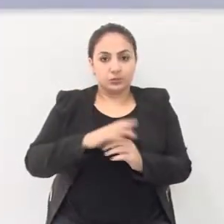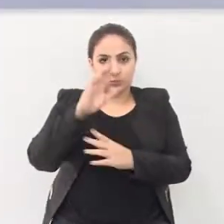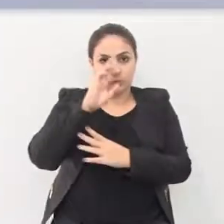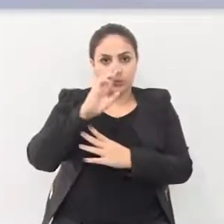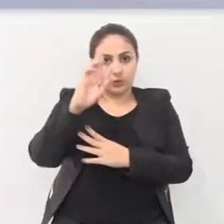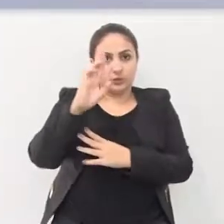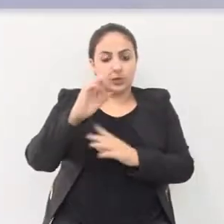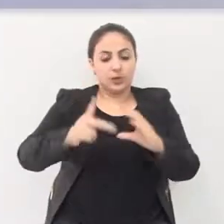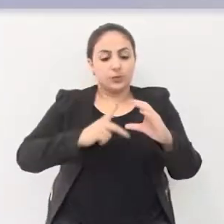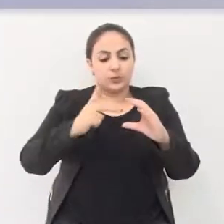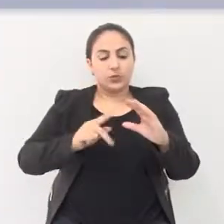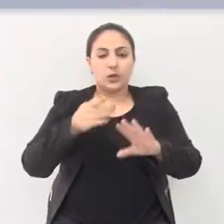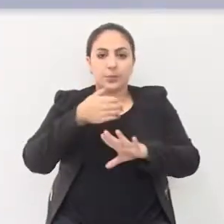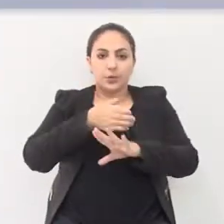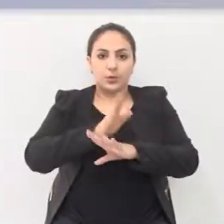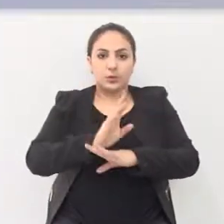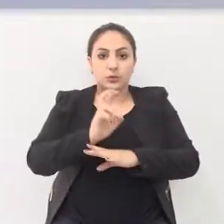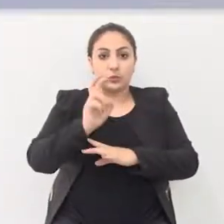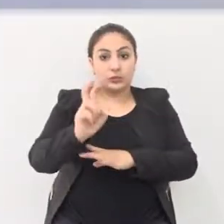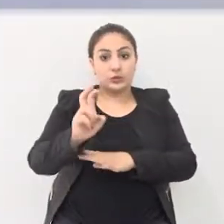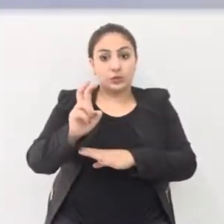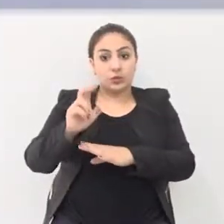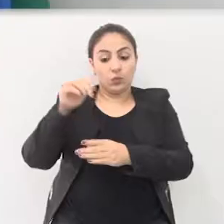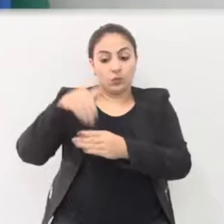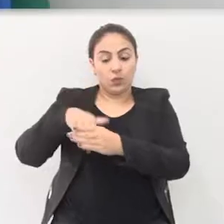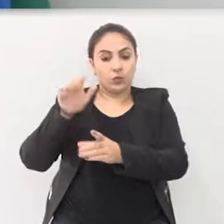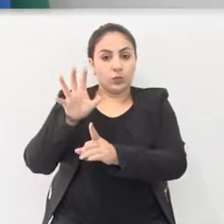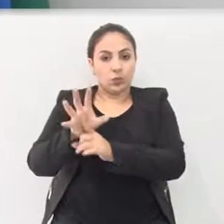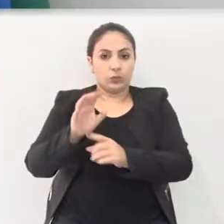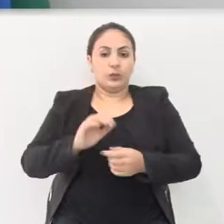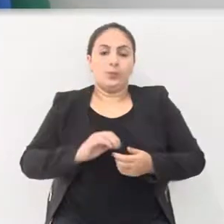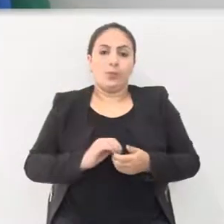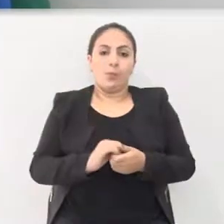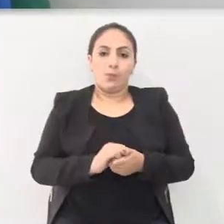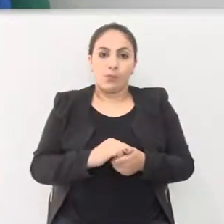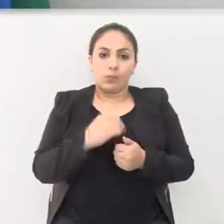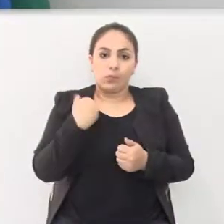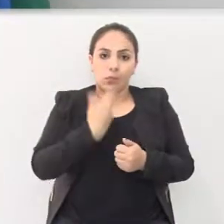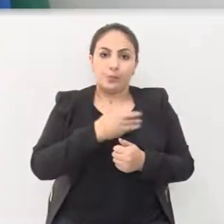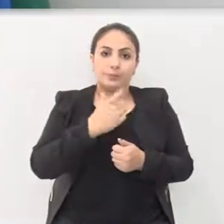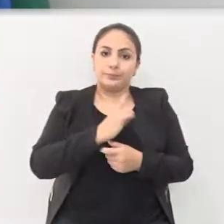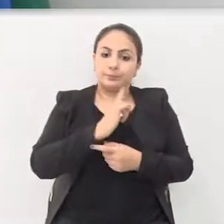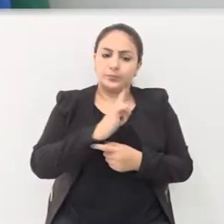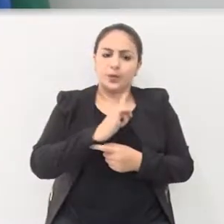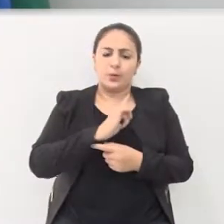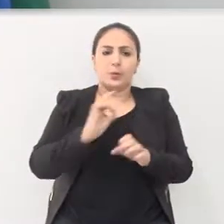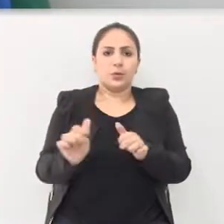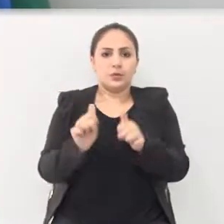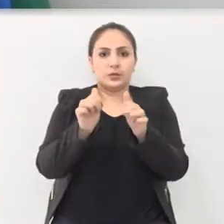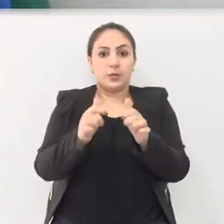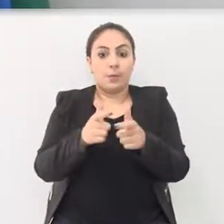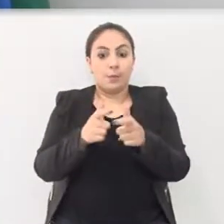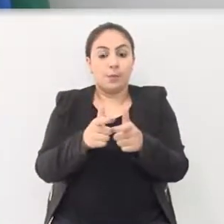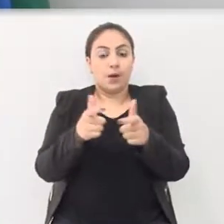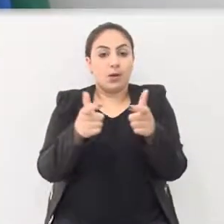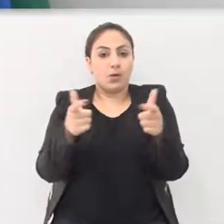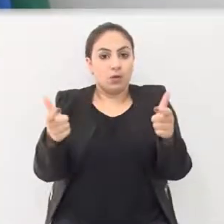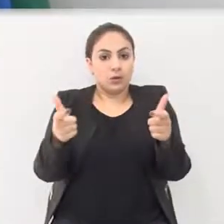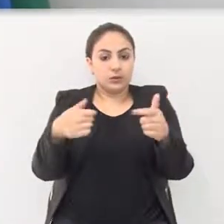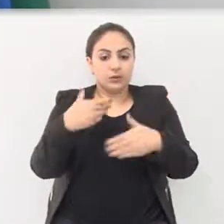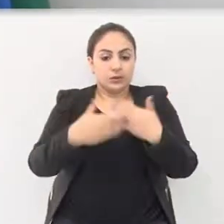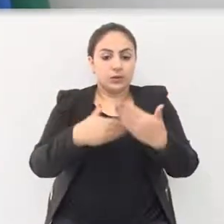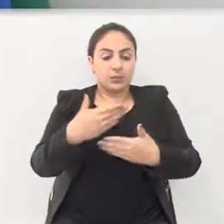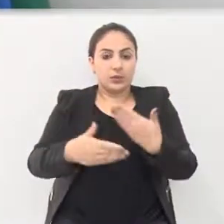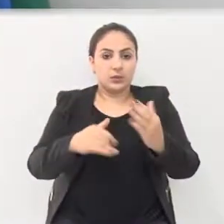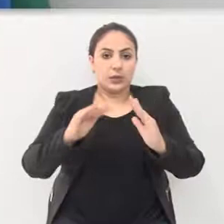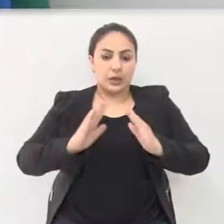Câmara foi aprovado com 5 votos contrários. Para nós darmos uma qualificação maior nos andamentos dos projetos aqui da casa